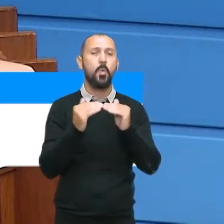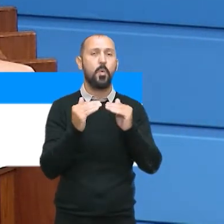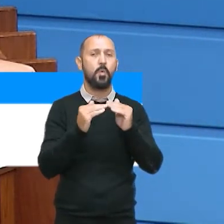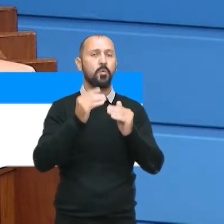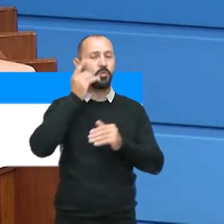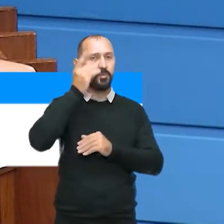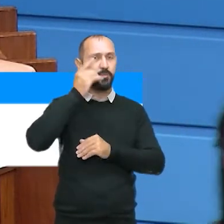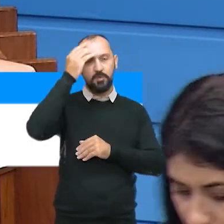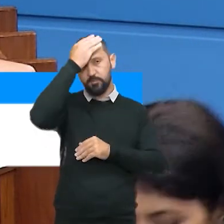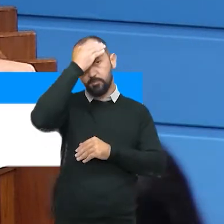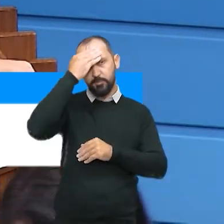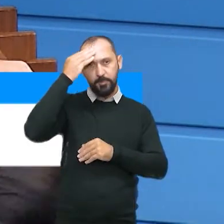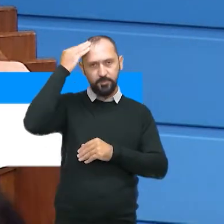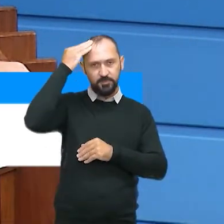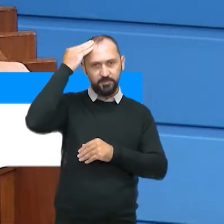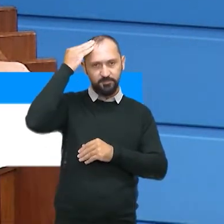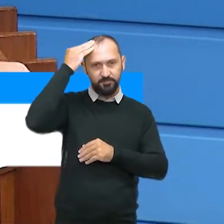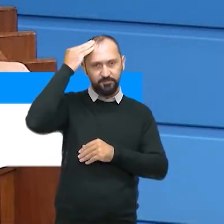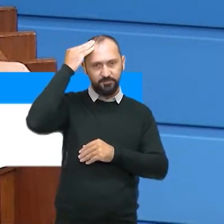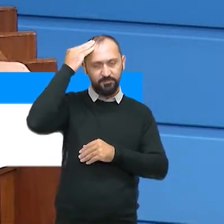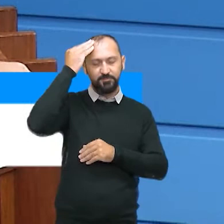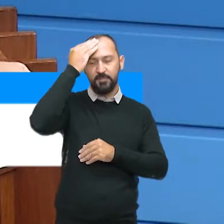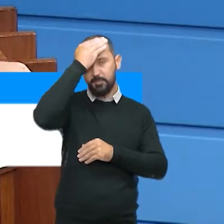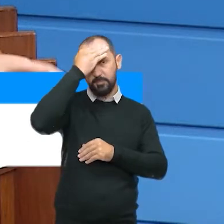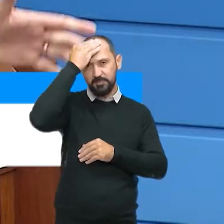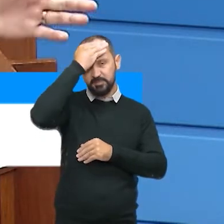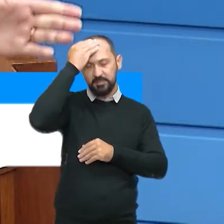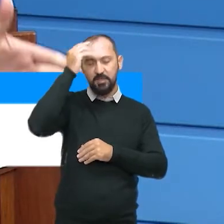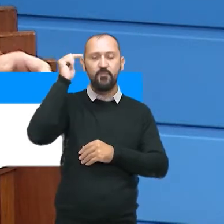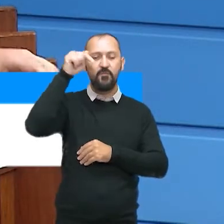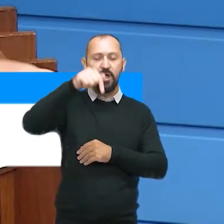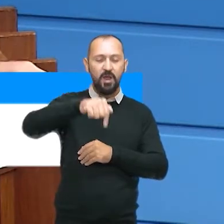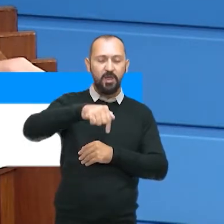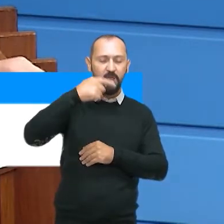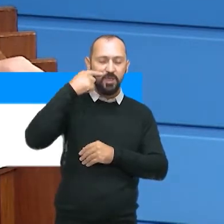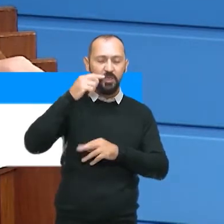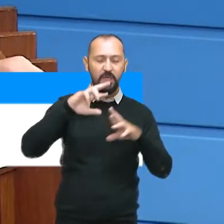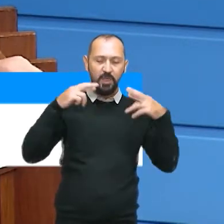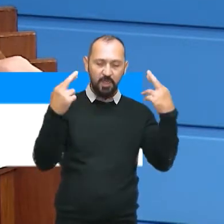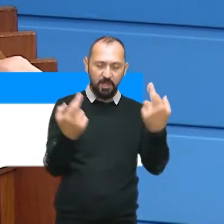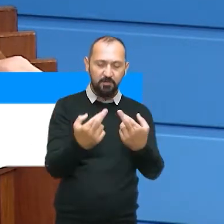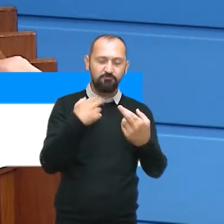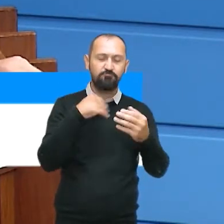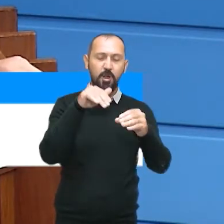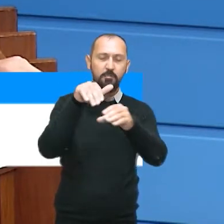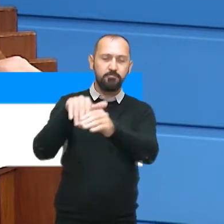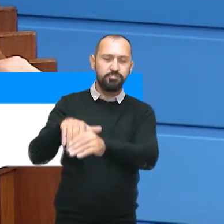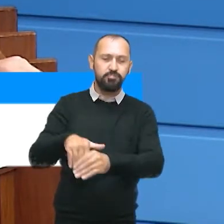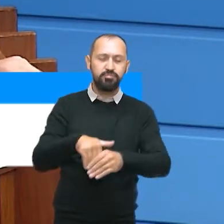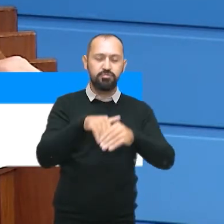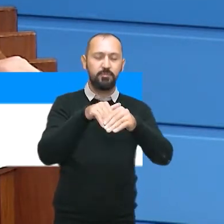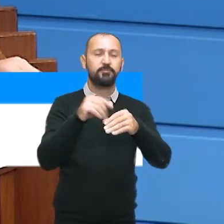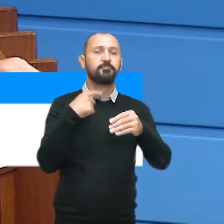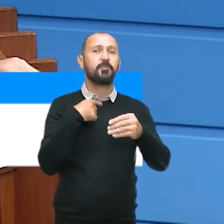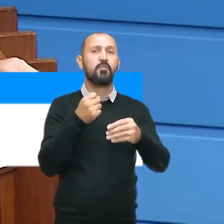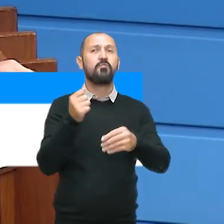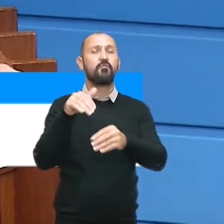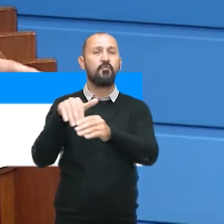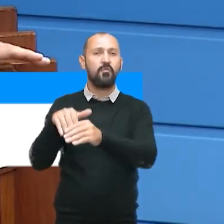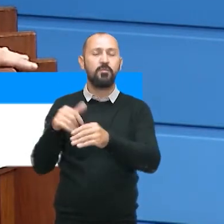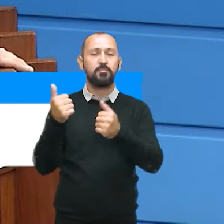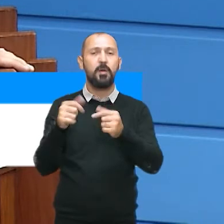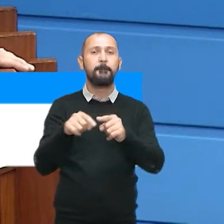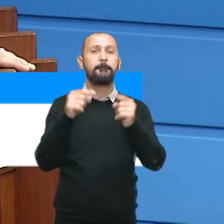parecer favorável do deputado Barbosinha, veio aqui para o plenário, recebeu votação suficiente para